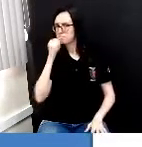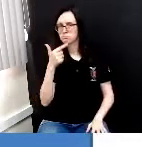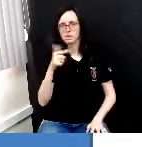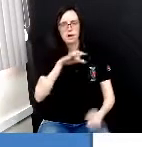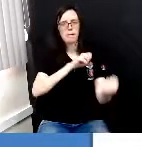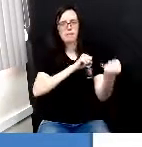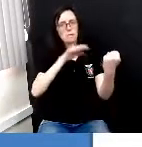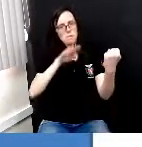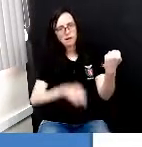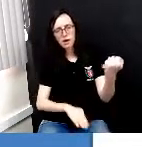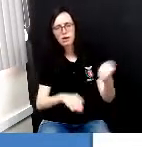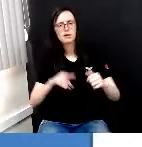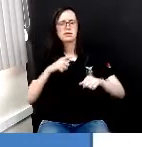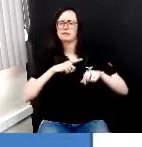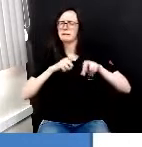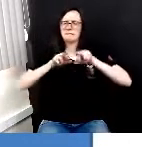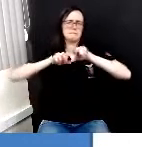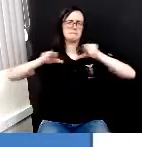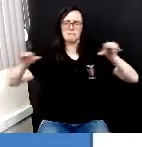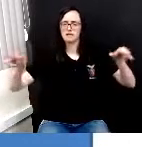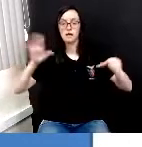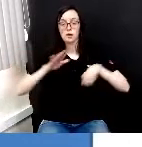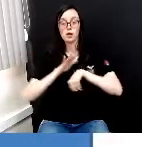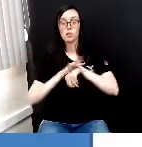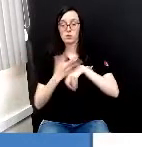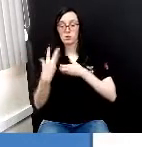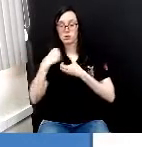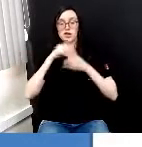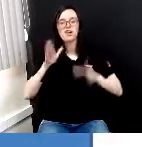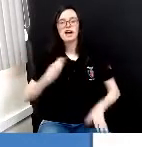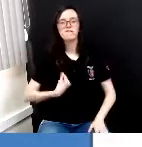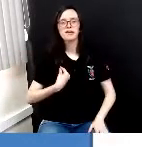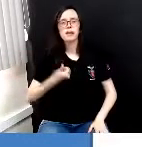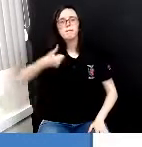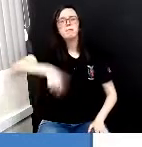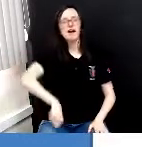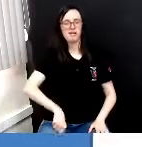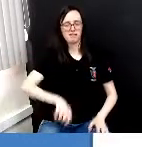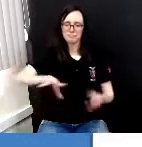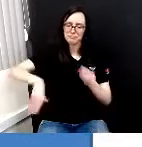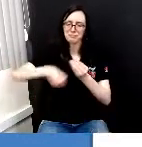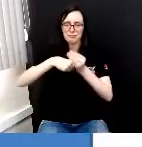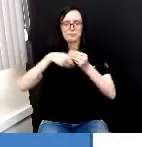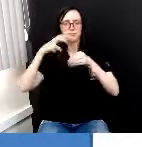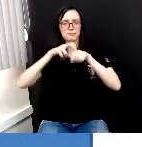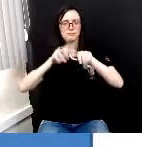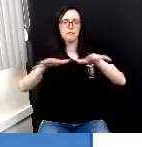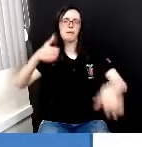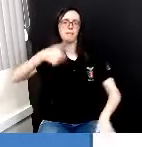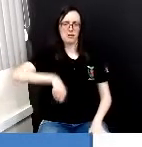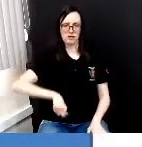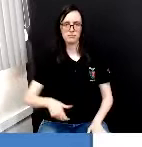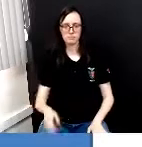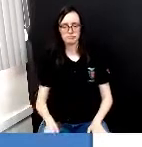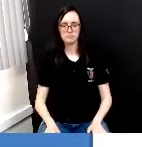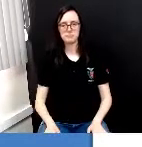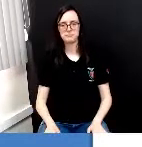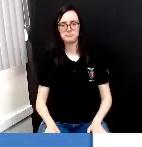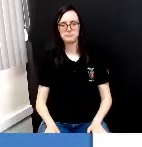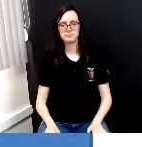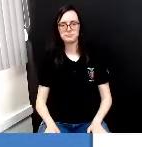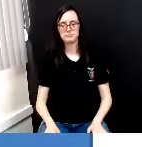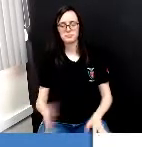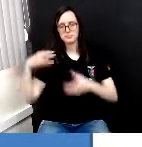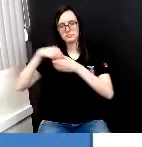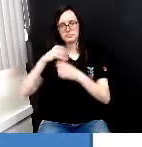baixa ou se teve exacerbação de alguma doença pré-existente. No serviço de saúde, os casos